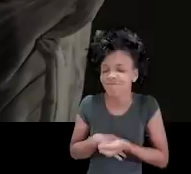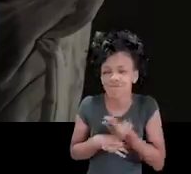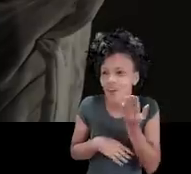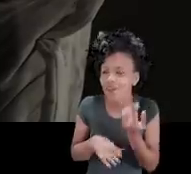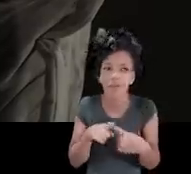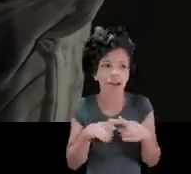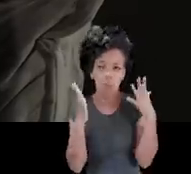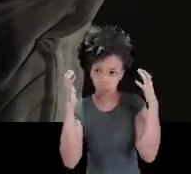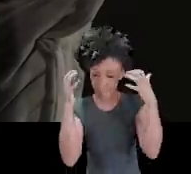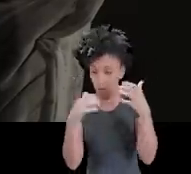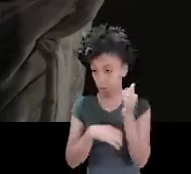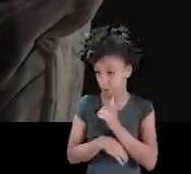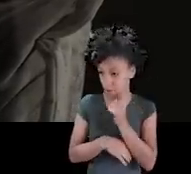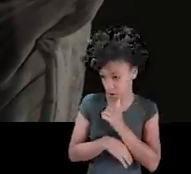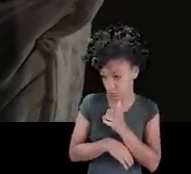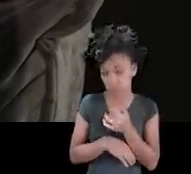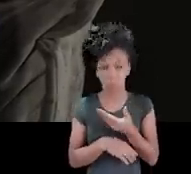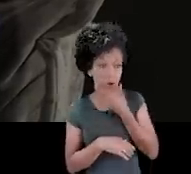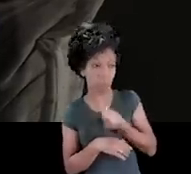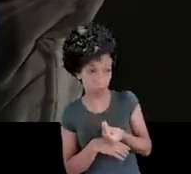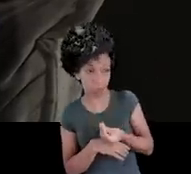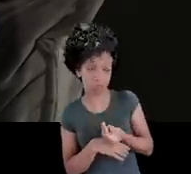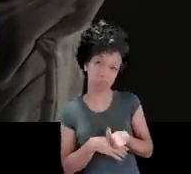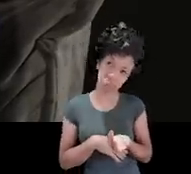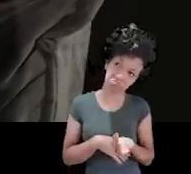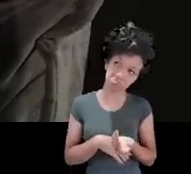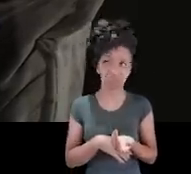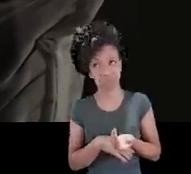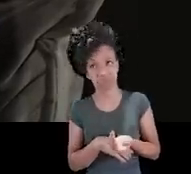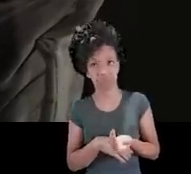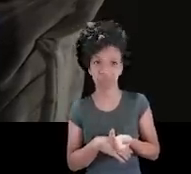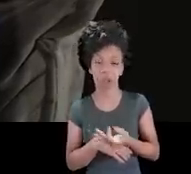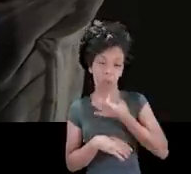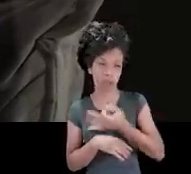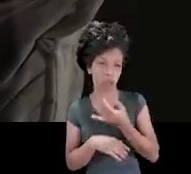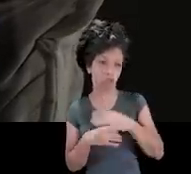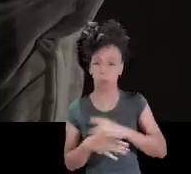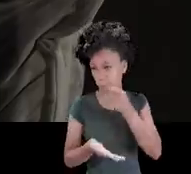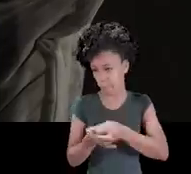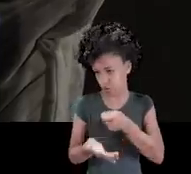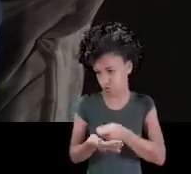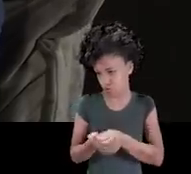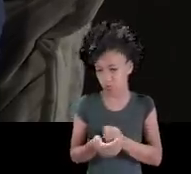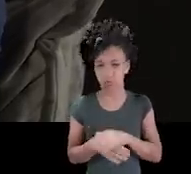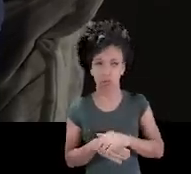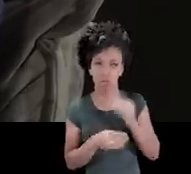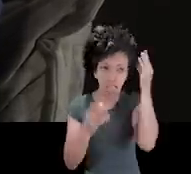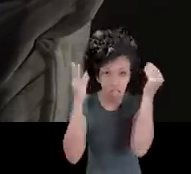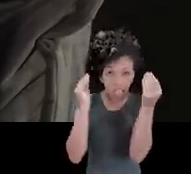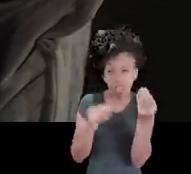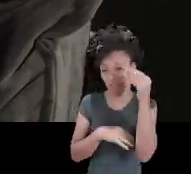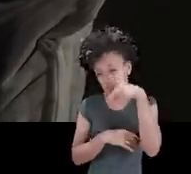o cabelo para a mulher, embora para o homem seja uma... E tem aquela coisa do nosso machismo, tipo, cara, a gente está falhando, está